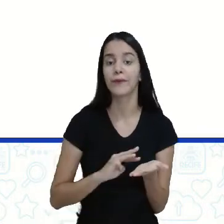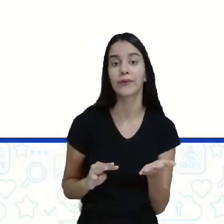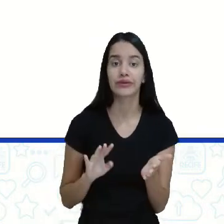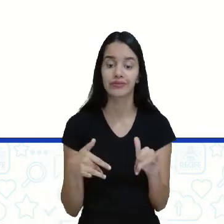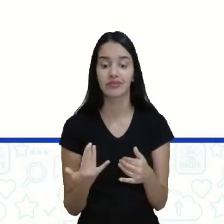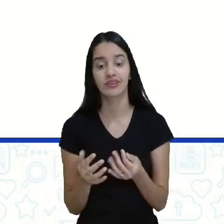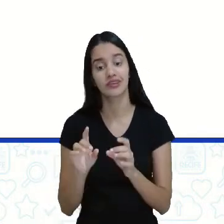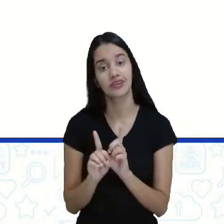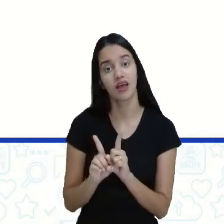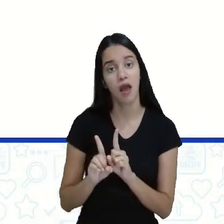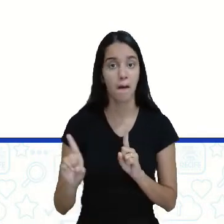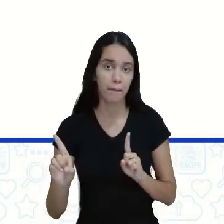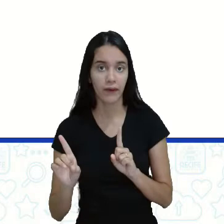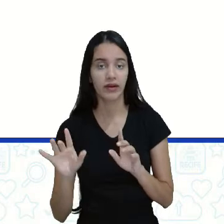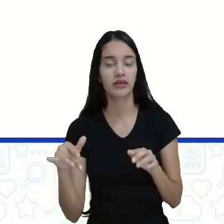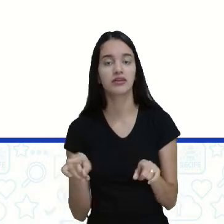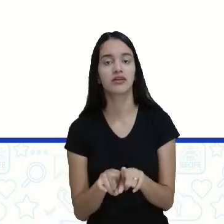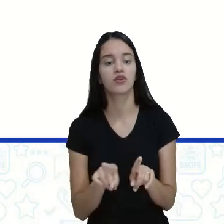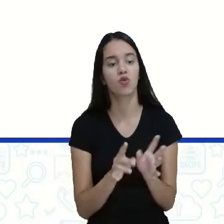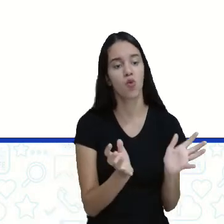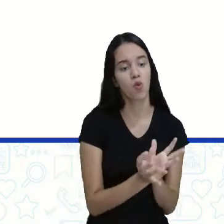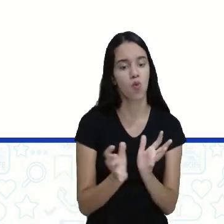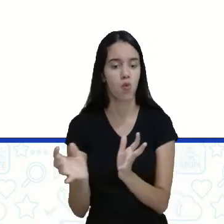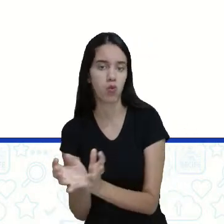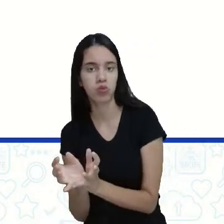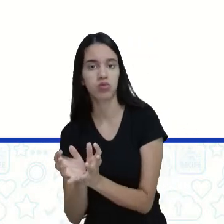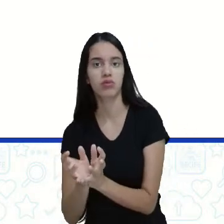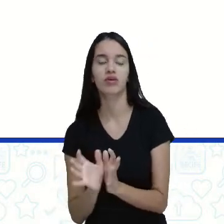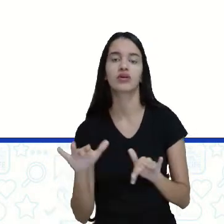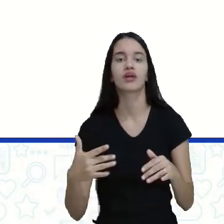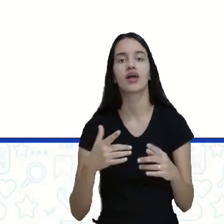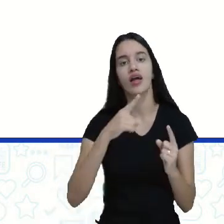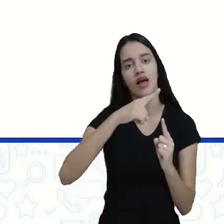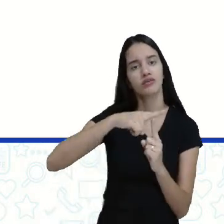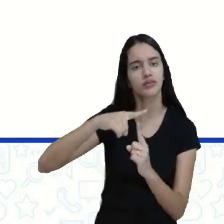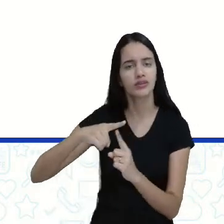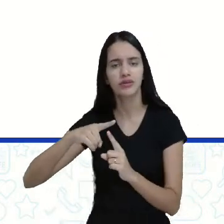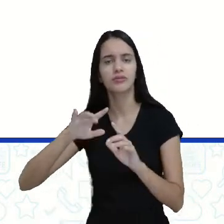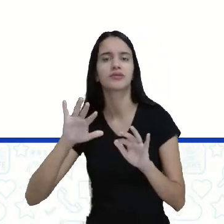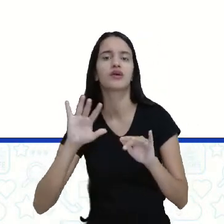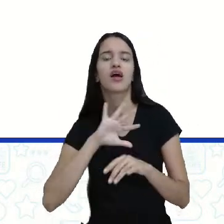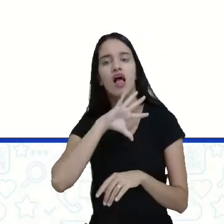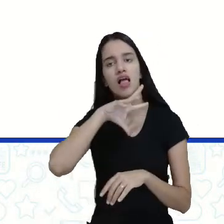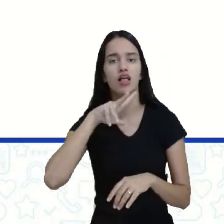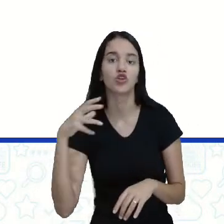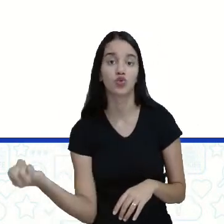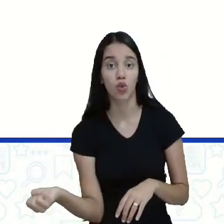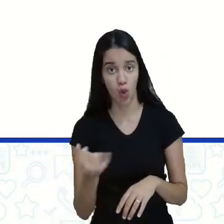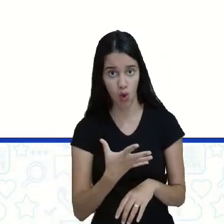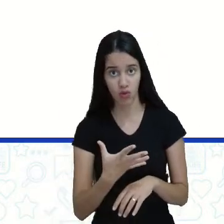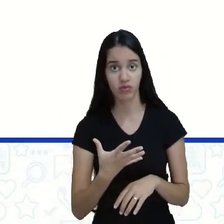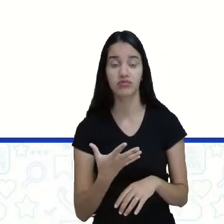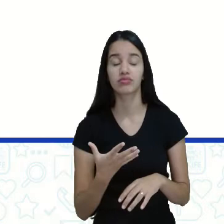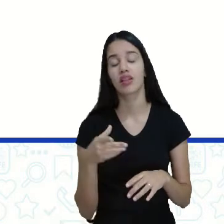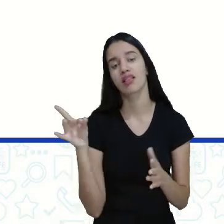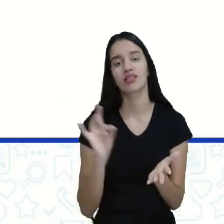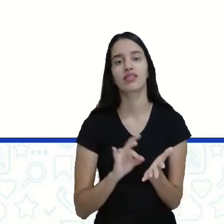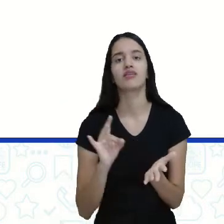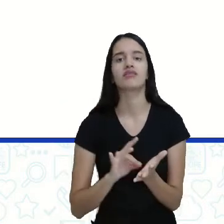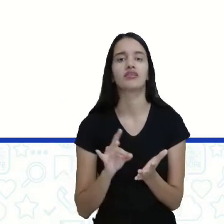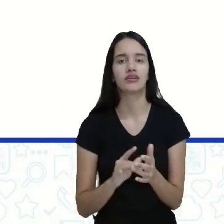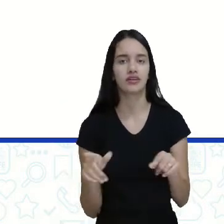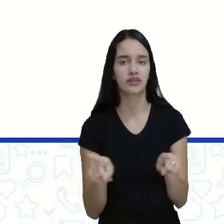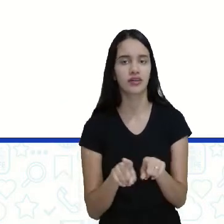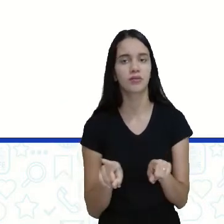foi separada, né? Suas populações separadas e essas espécies aí tornaram-se novas espécies, né? Na verdade.